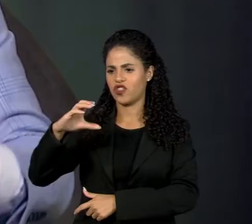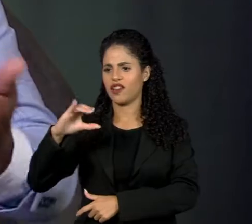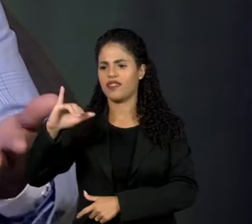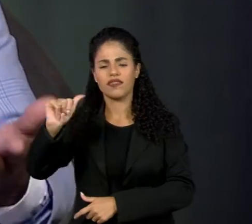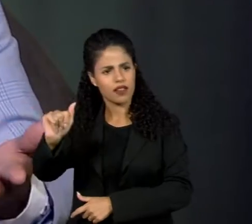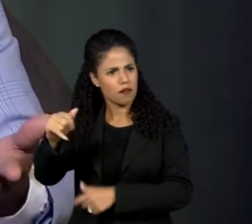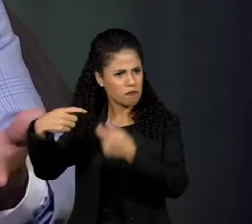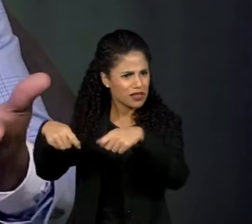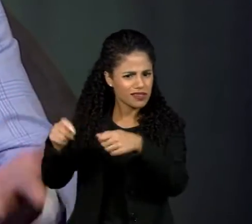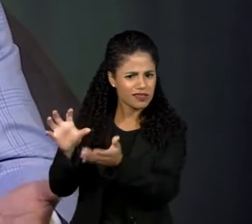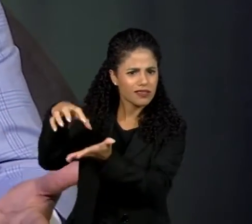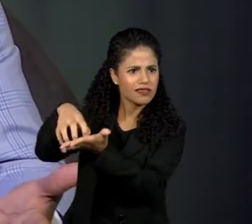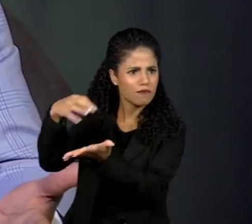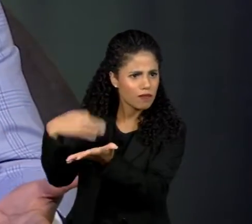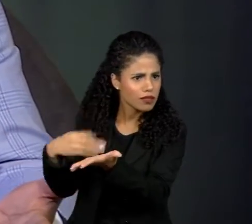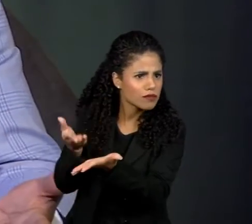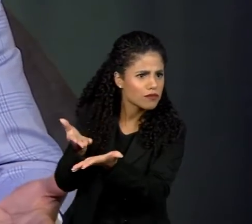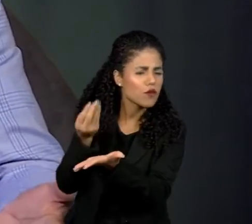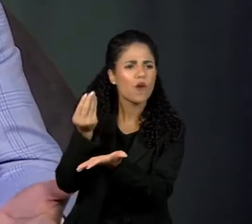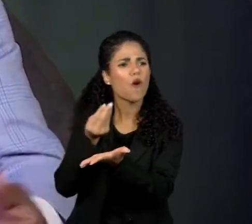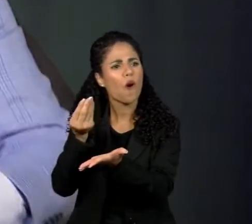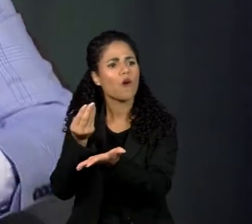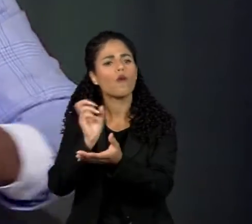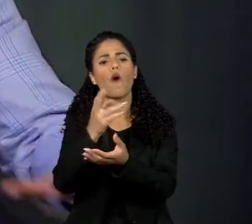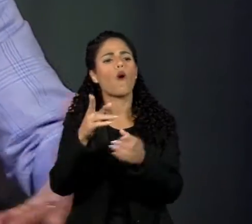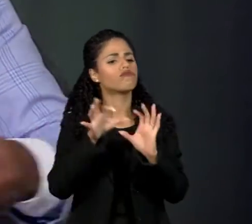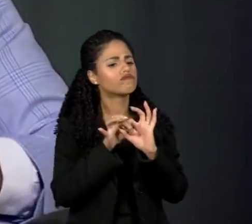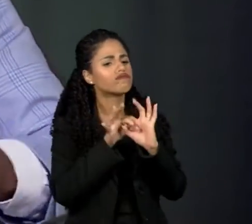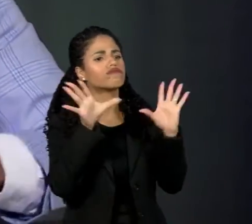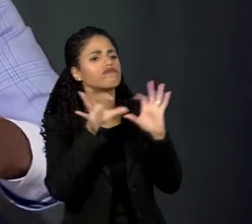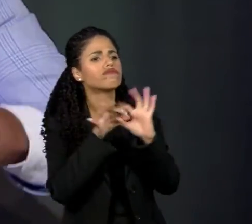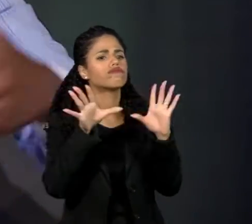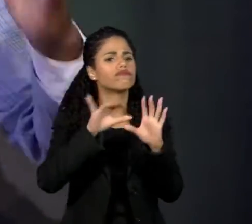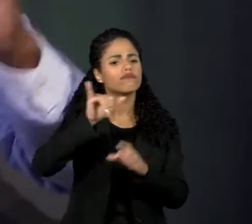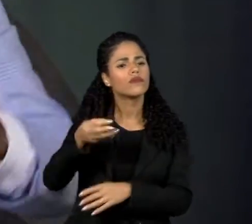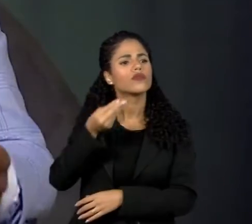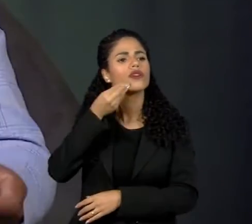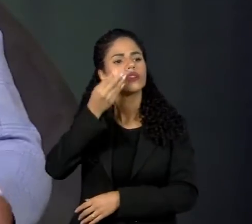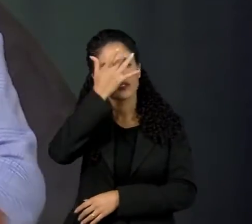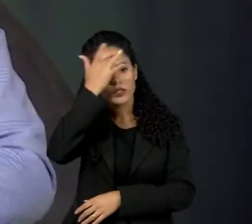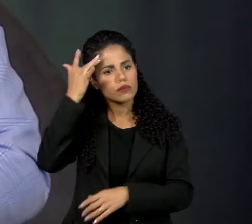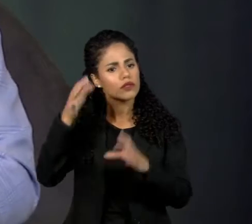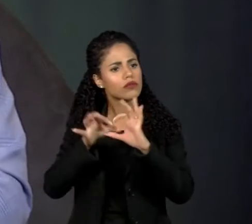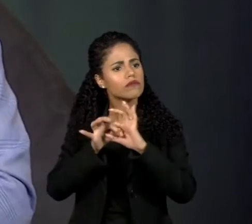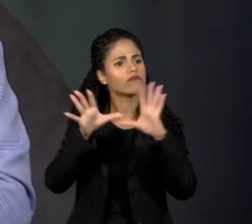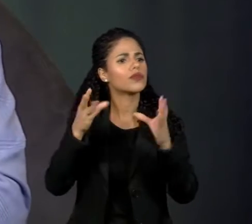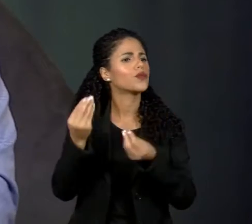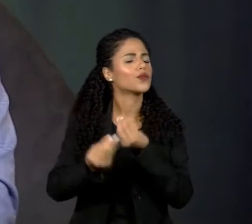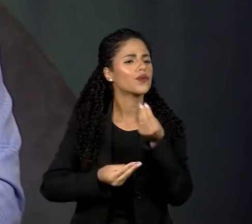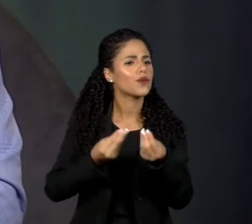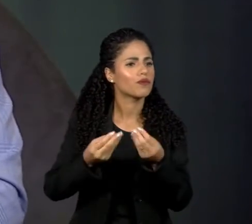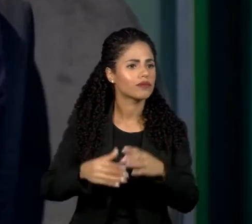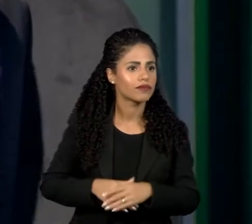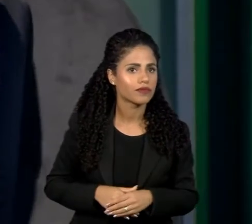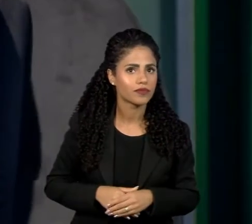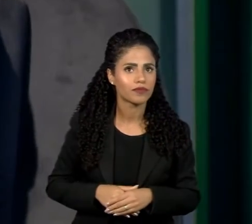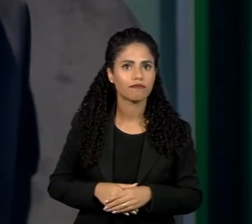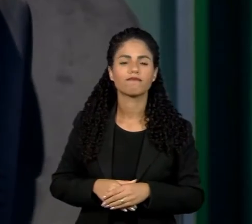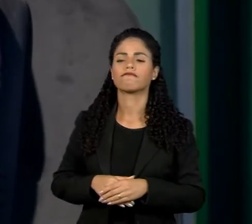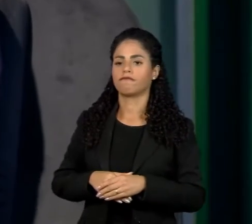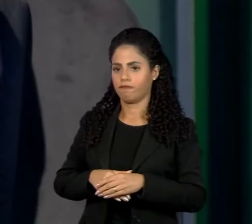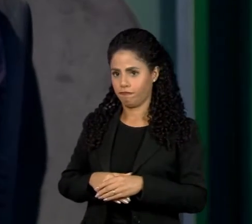estão tratando adequadamente os negros, estão abrindo as oportunidades para que os negros se realizem nessa agenda?